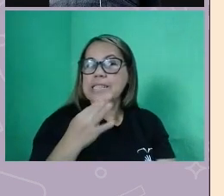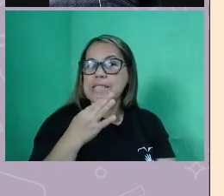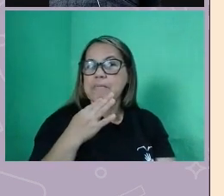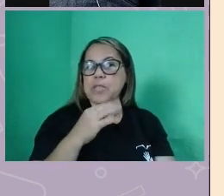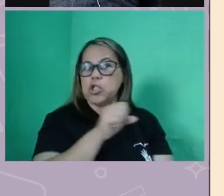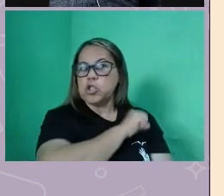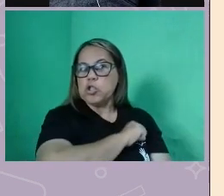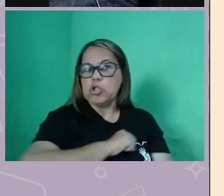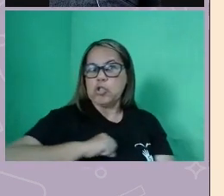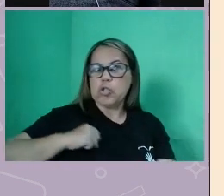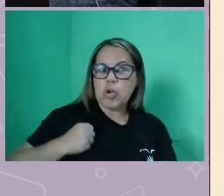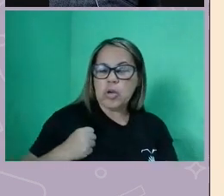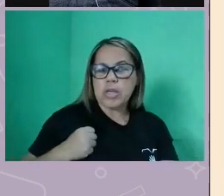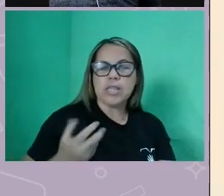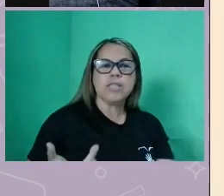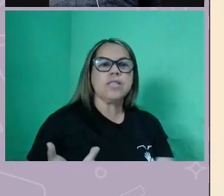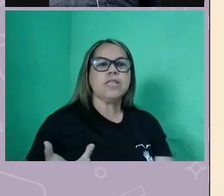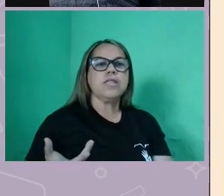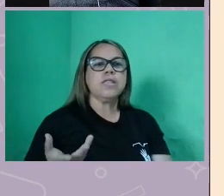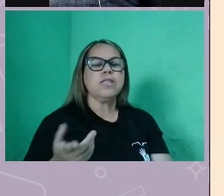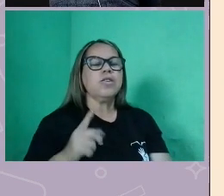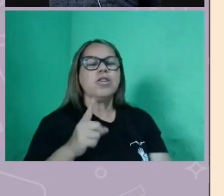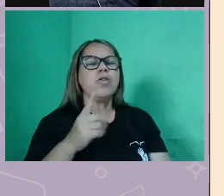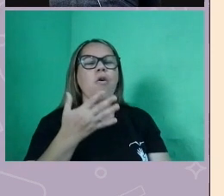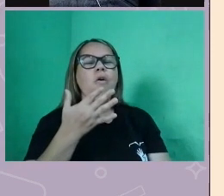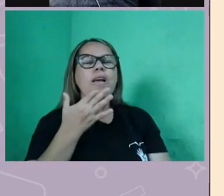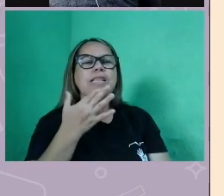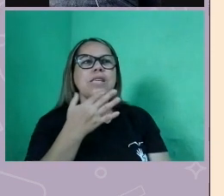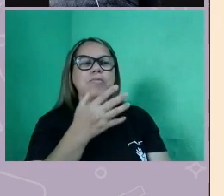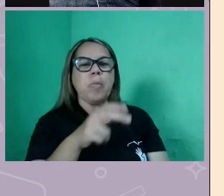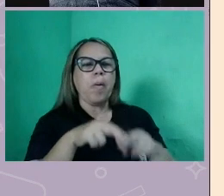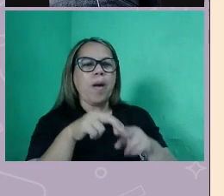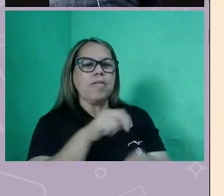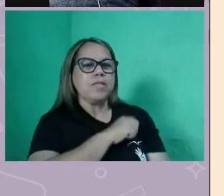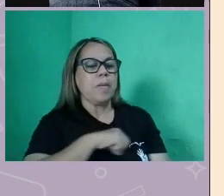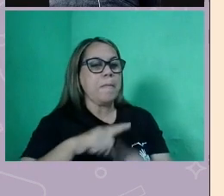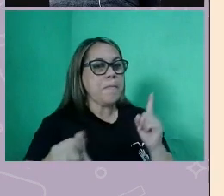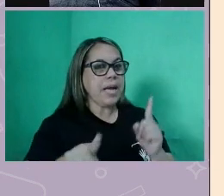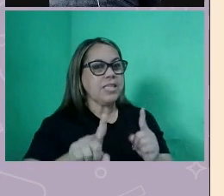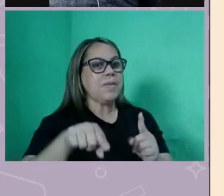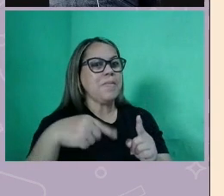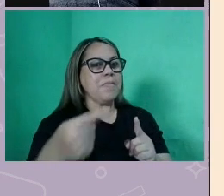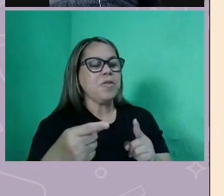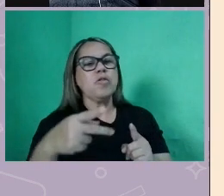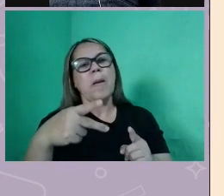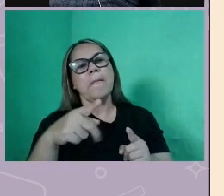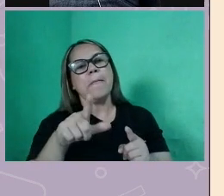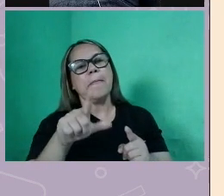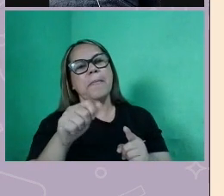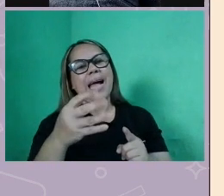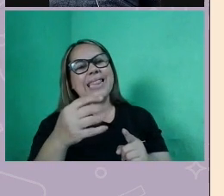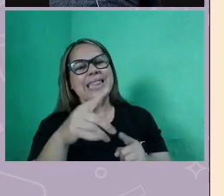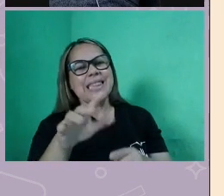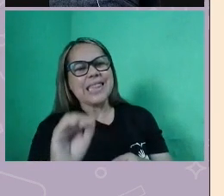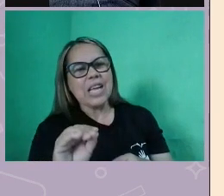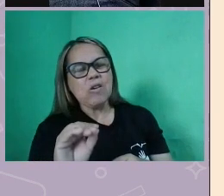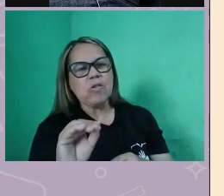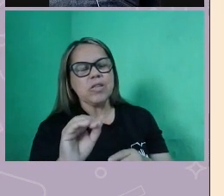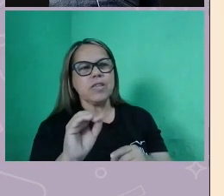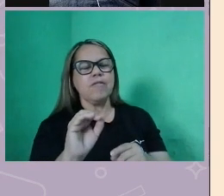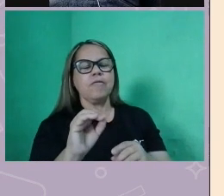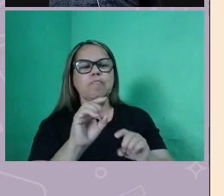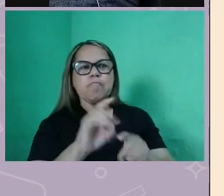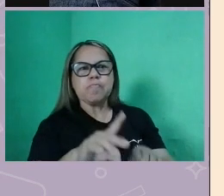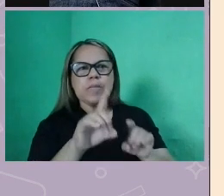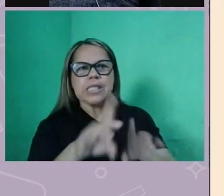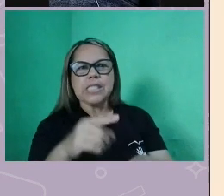a gente não conhece pela mão de Sócrates conhece por Platão que foi seu discípulo e registrou aquilo